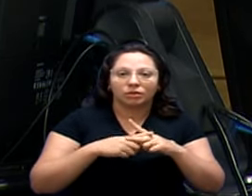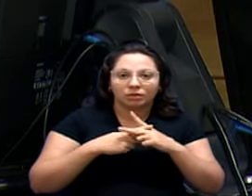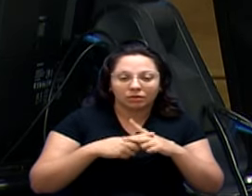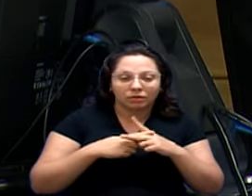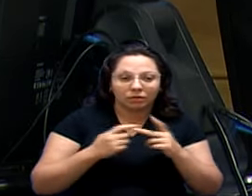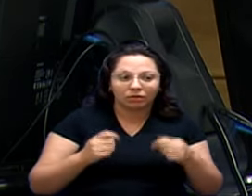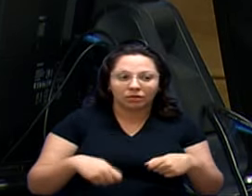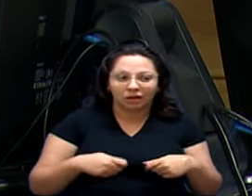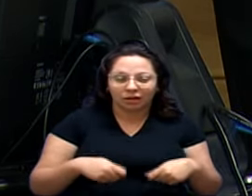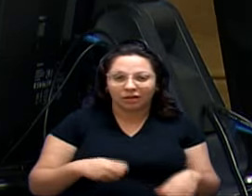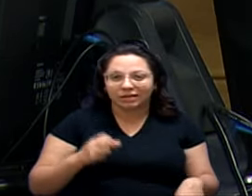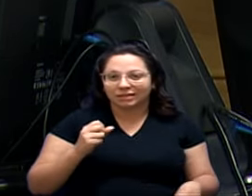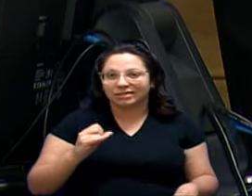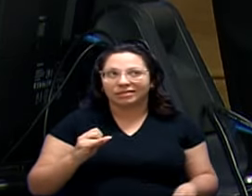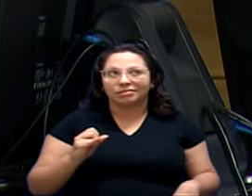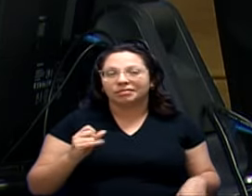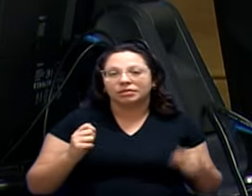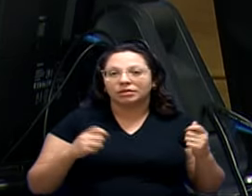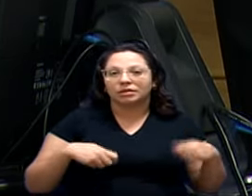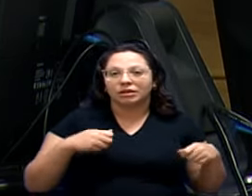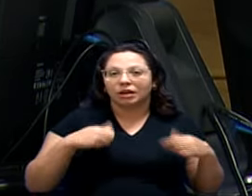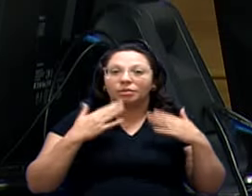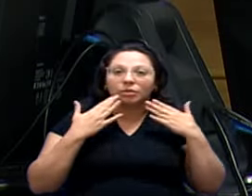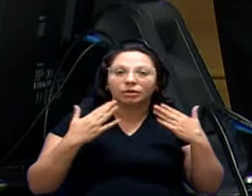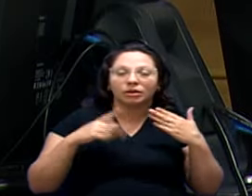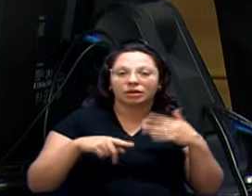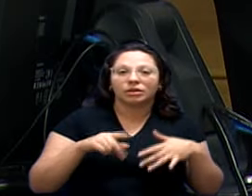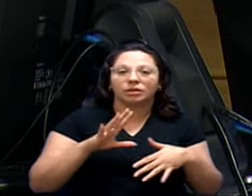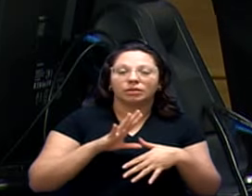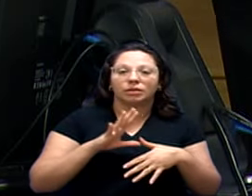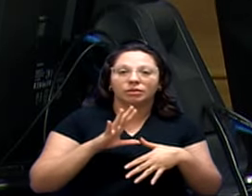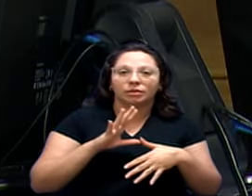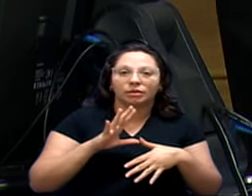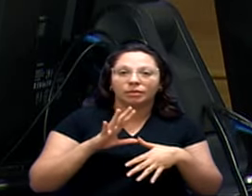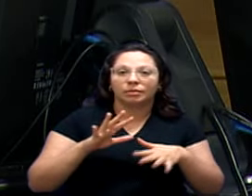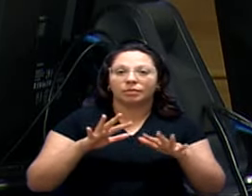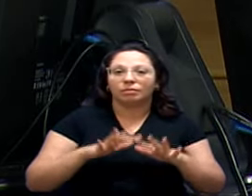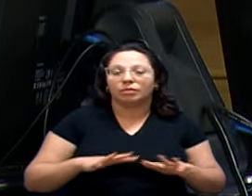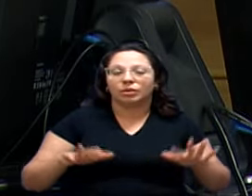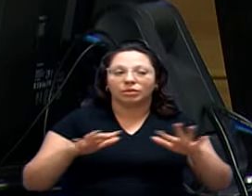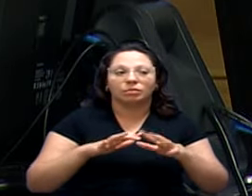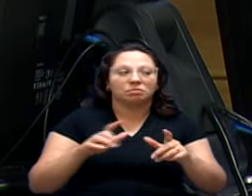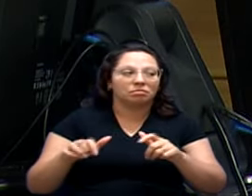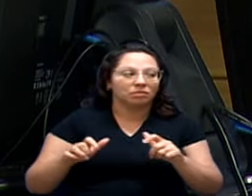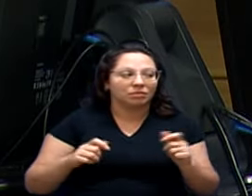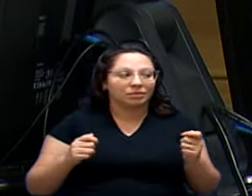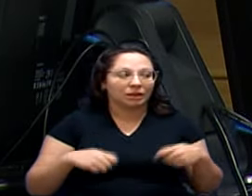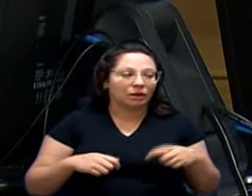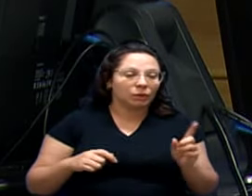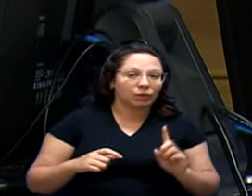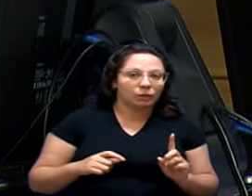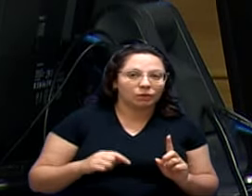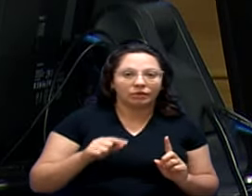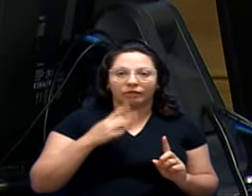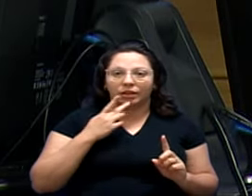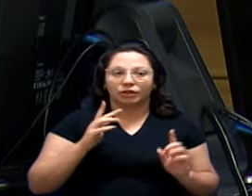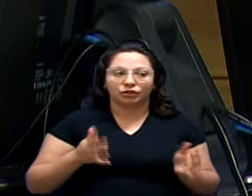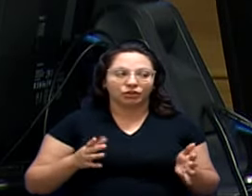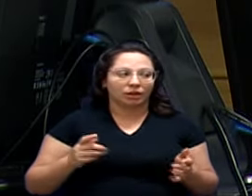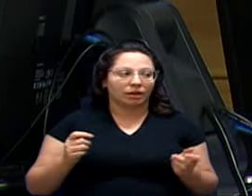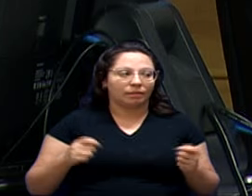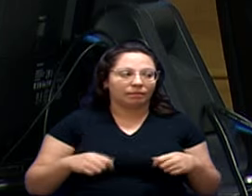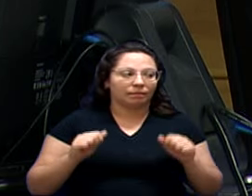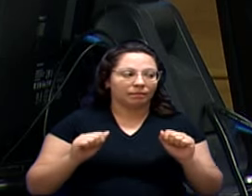poderia aparecer nesse indicativo no macrozoneamento pra gente ter um dimensionamento vocês já falaram que pode aparecer no